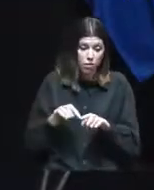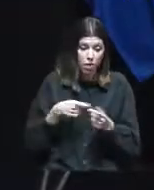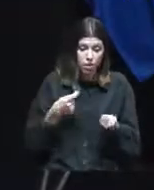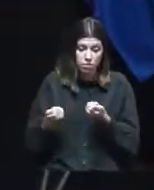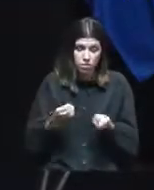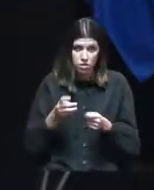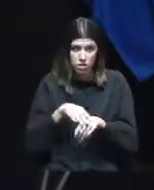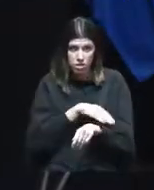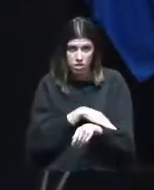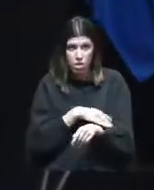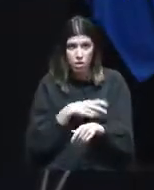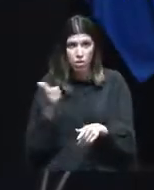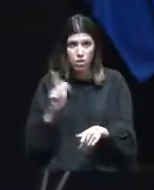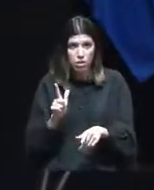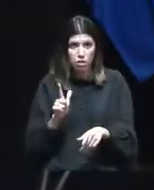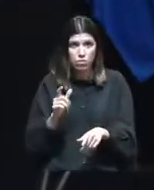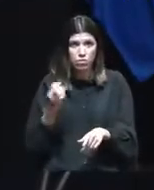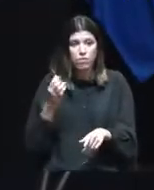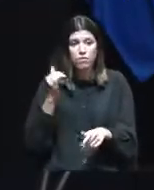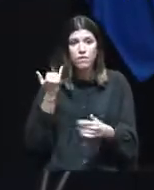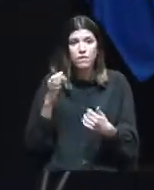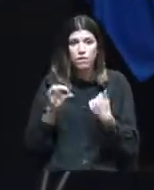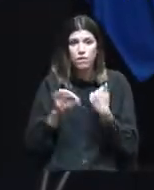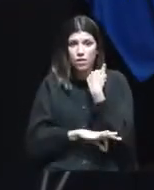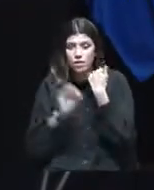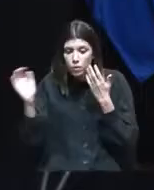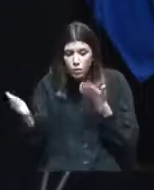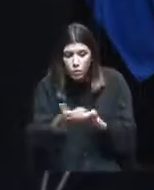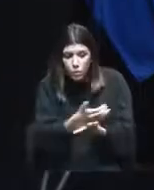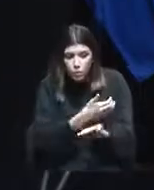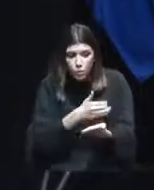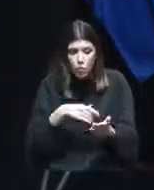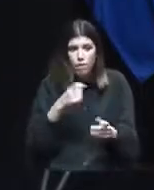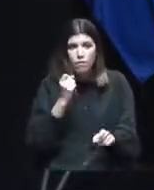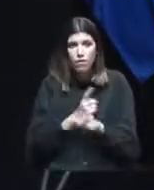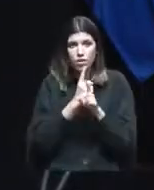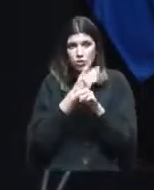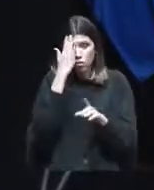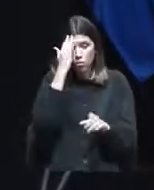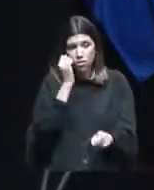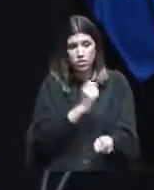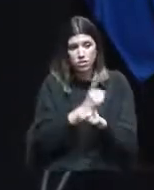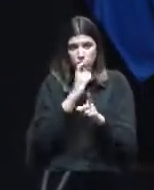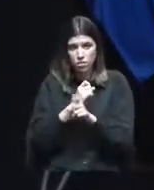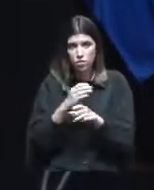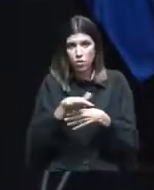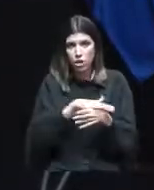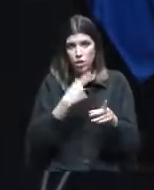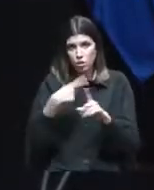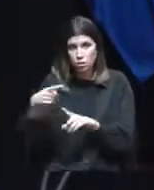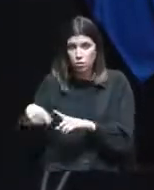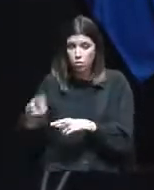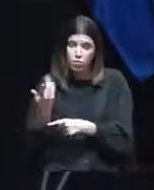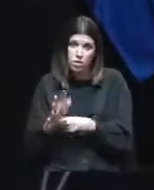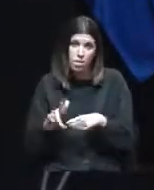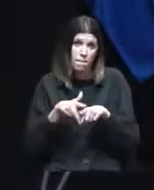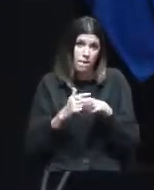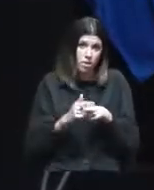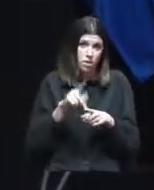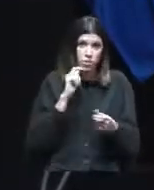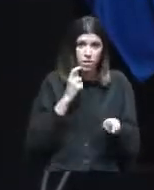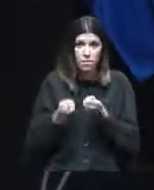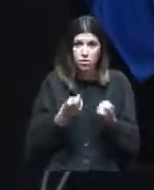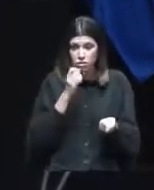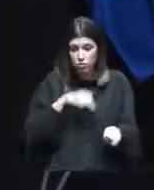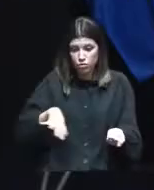administrativa de Lisboa conferiu às 24 freguesias competências próprias em diversas áreas, incluindo a manutenção e gestão